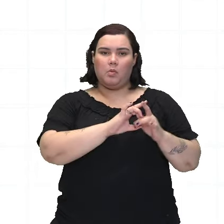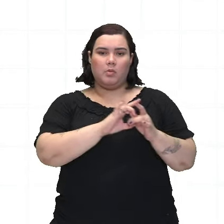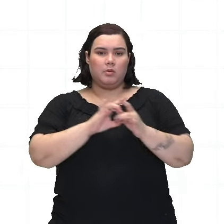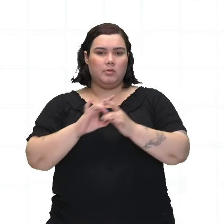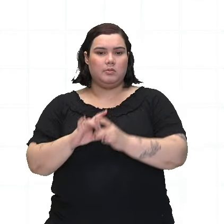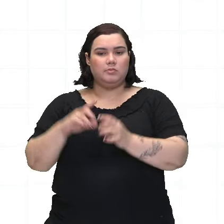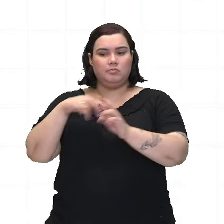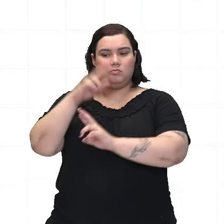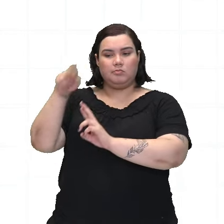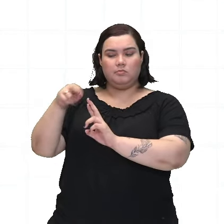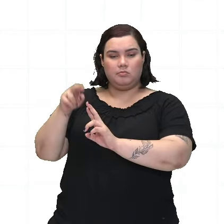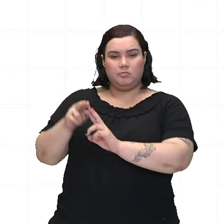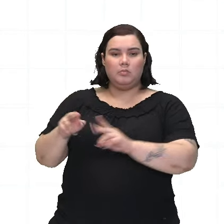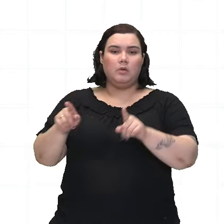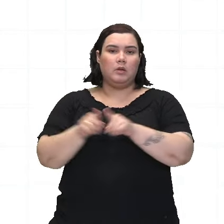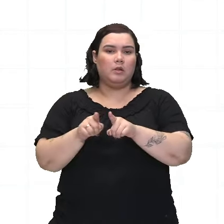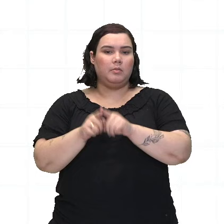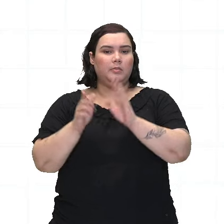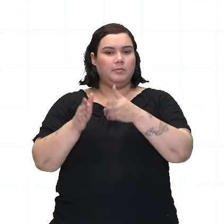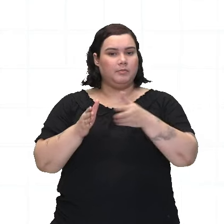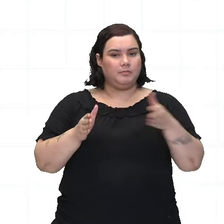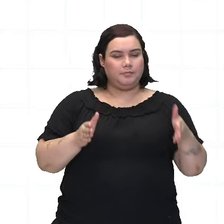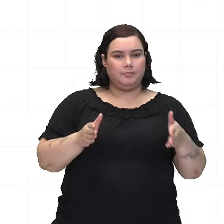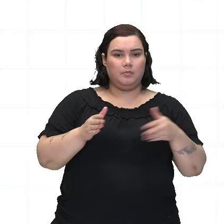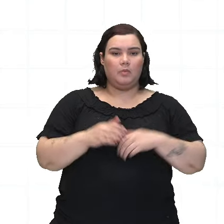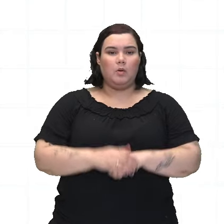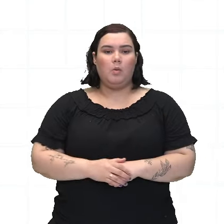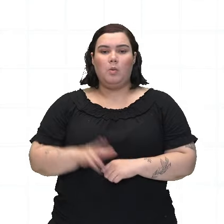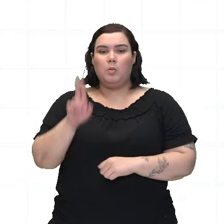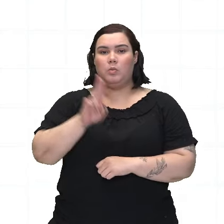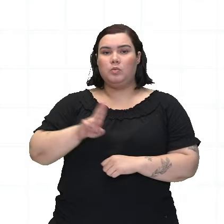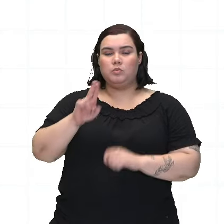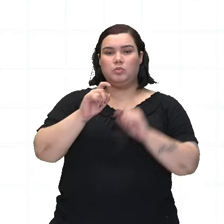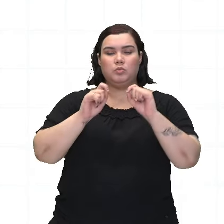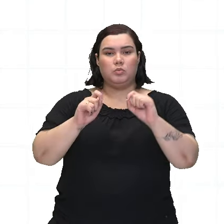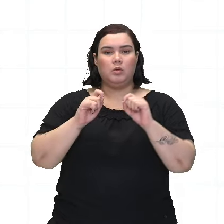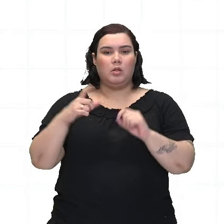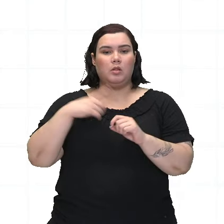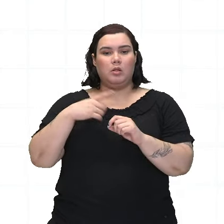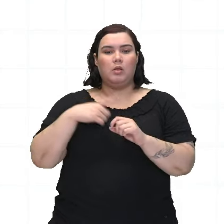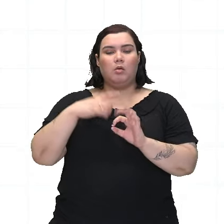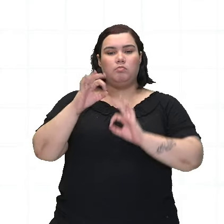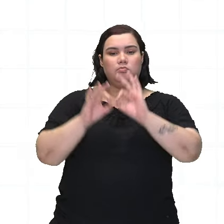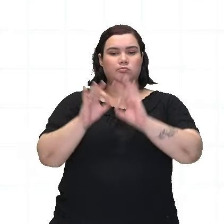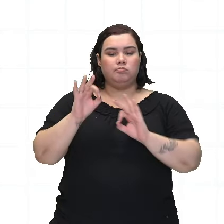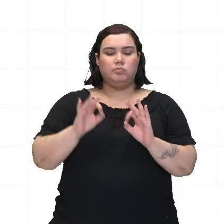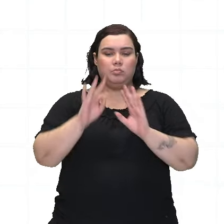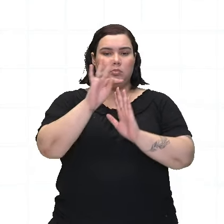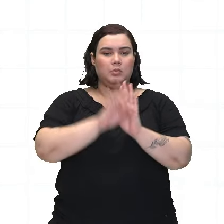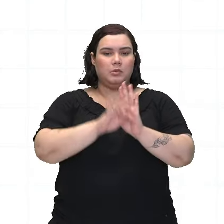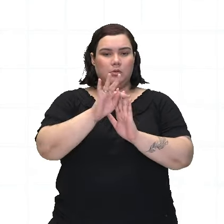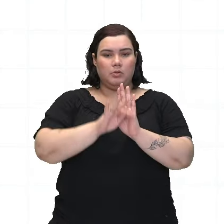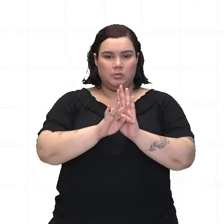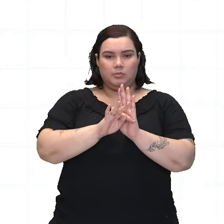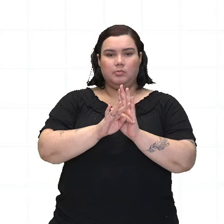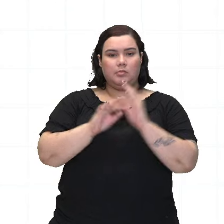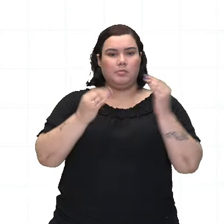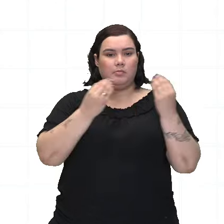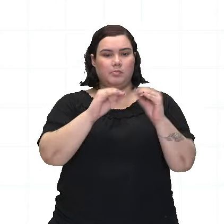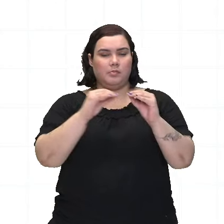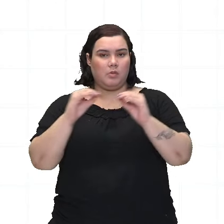coesão referencial e sequencial, uso de organizadores